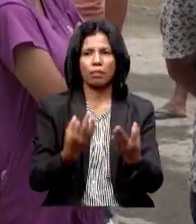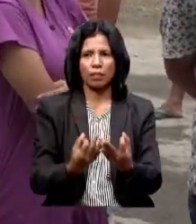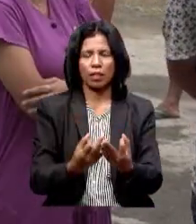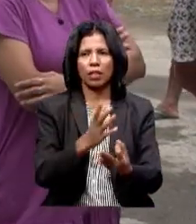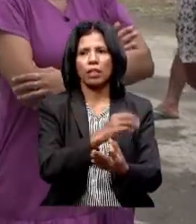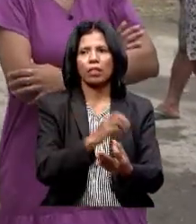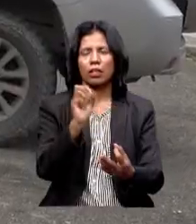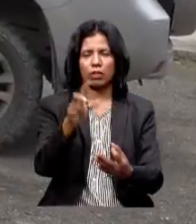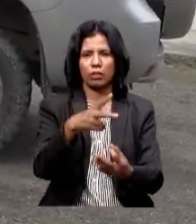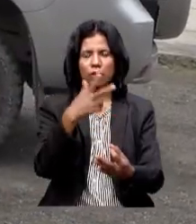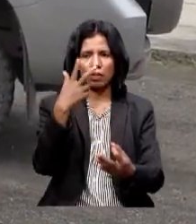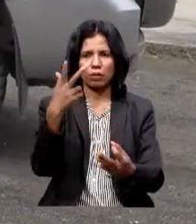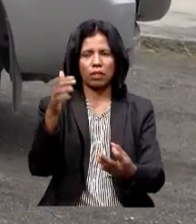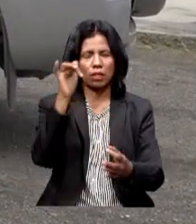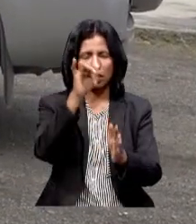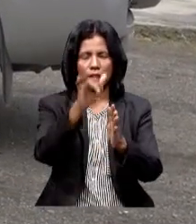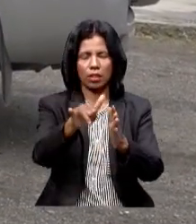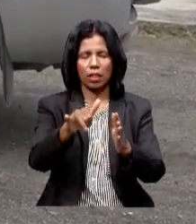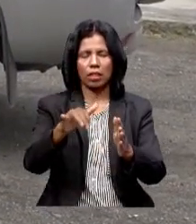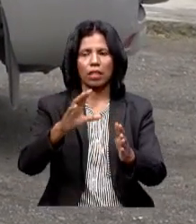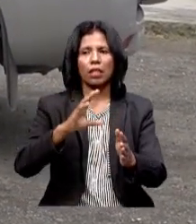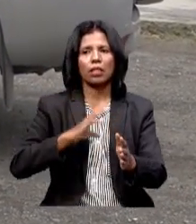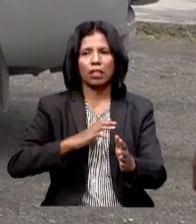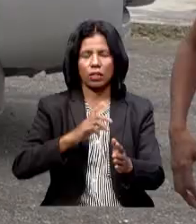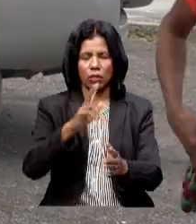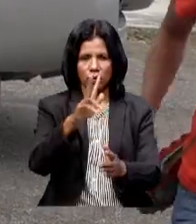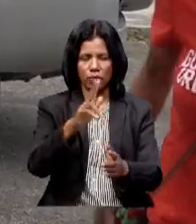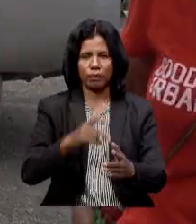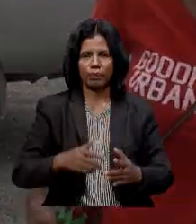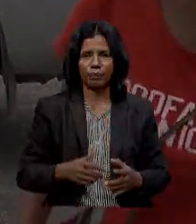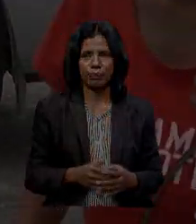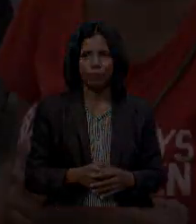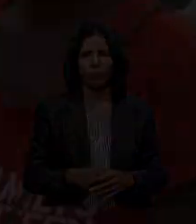rua hela ia quarantina tacitolo. Laura Xavier, David Gonçalves, GMN.